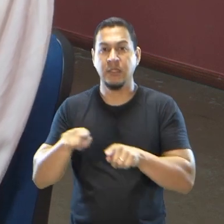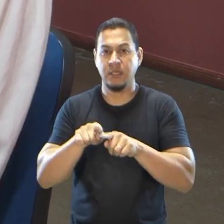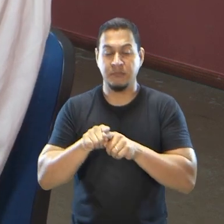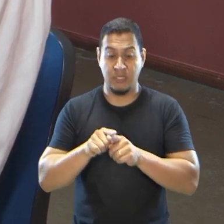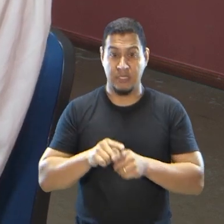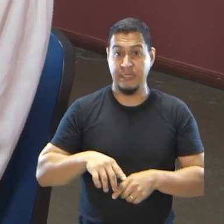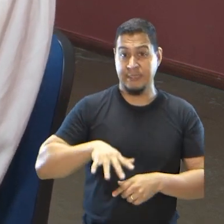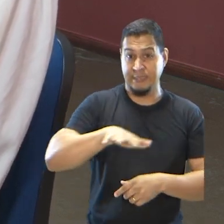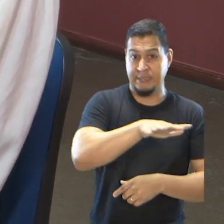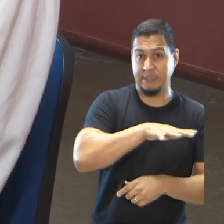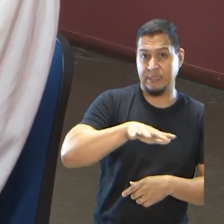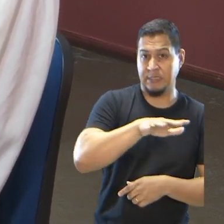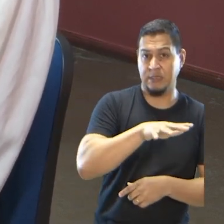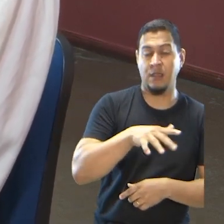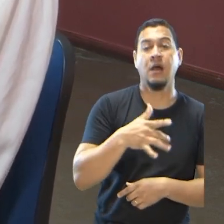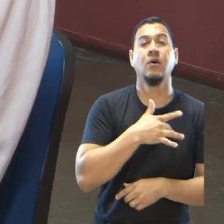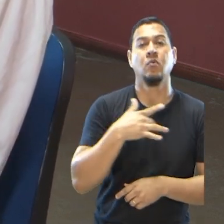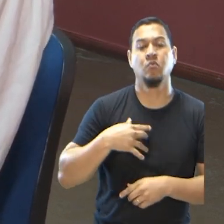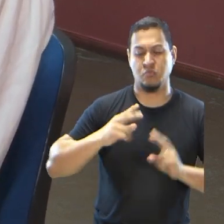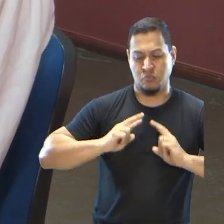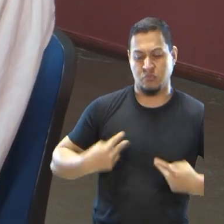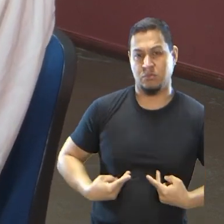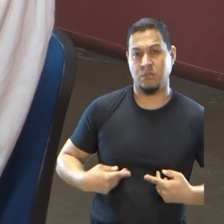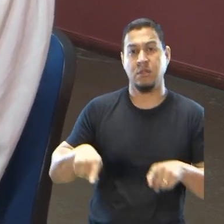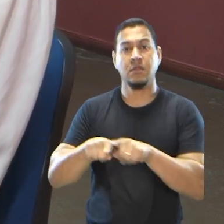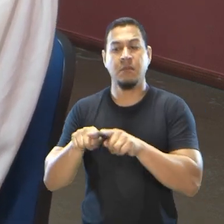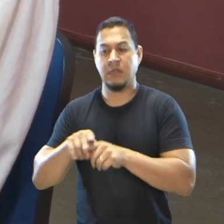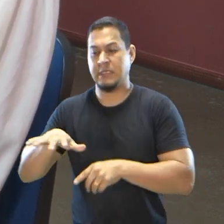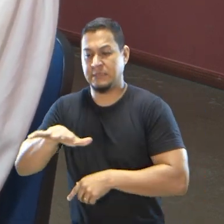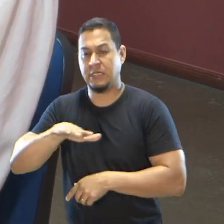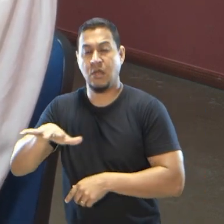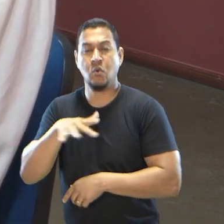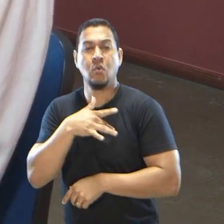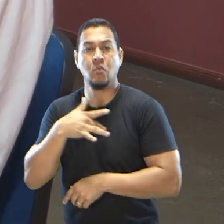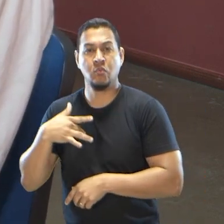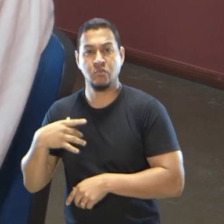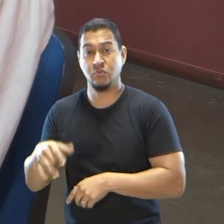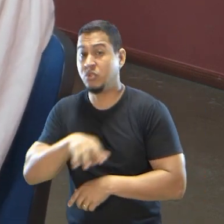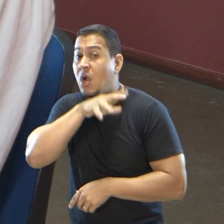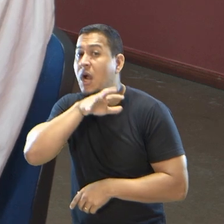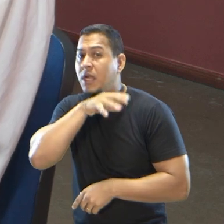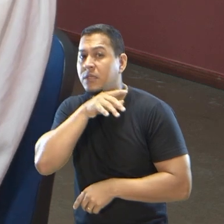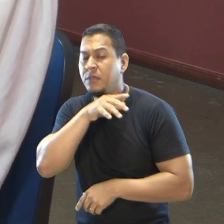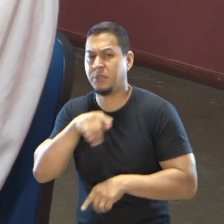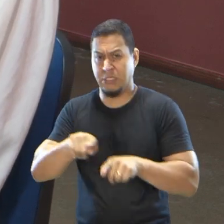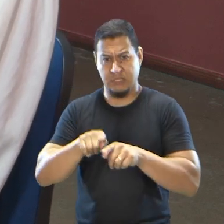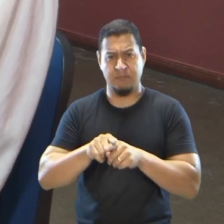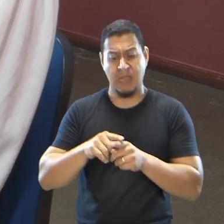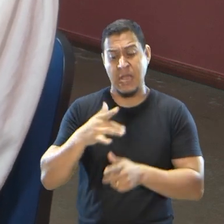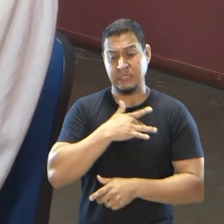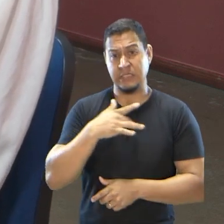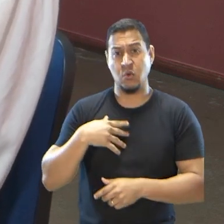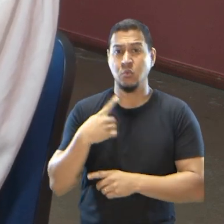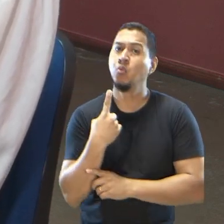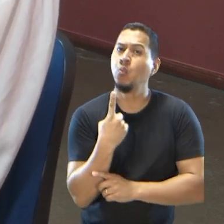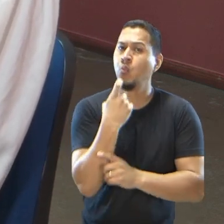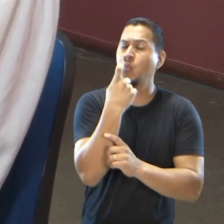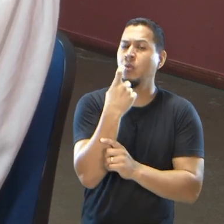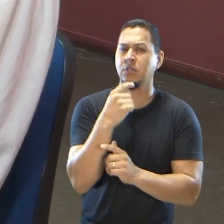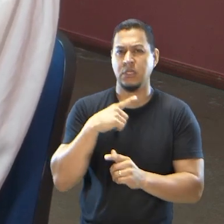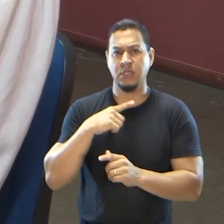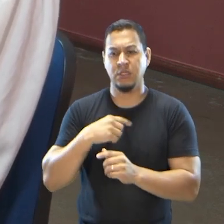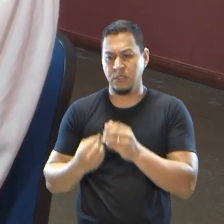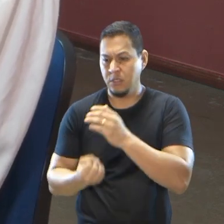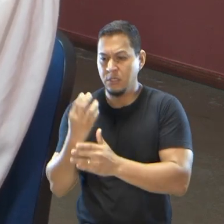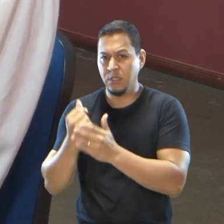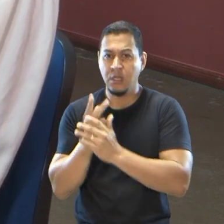tanto saúde humana como animal. A gente também vem tentando trabalhar essa questão de saúde única e criar